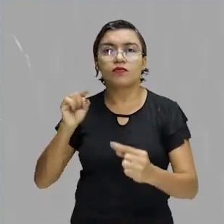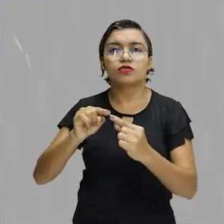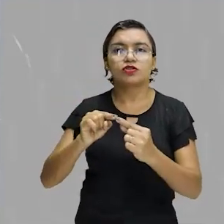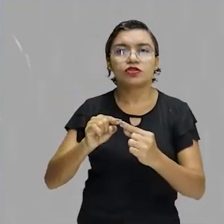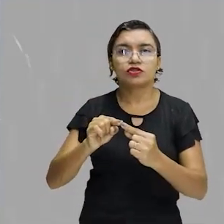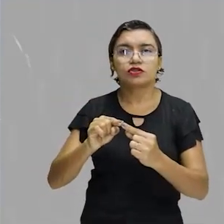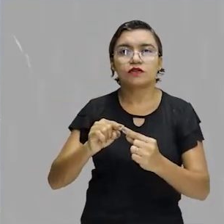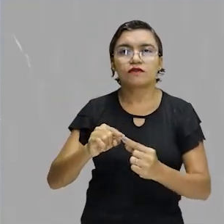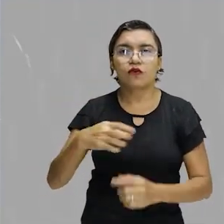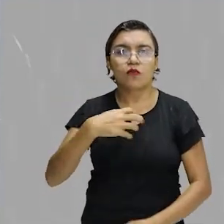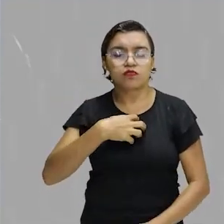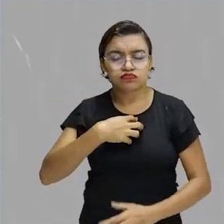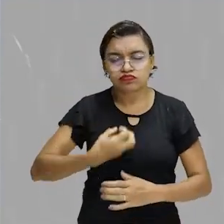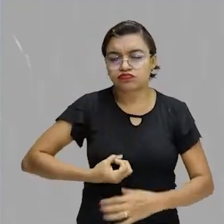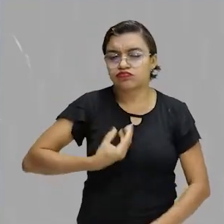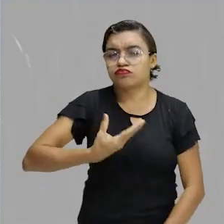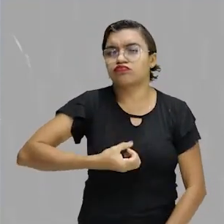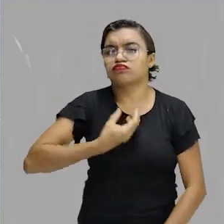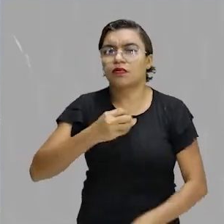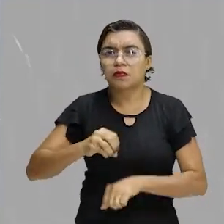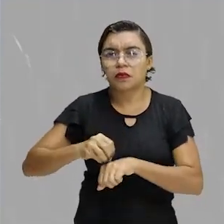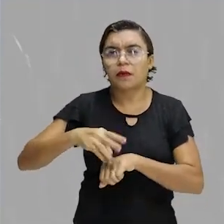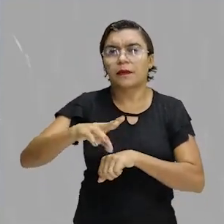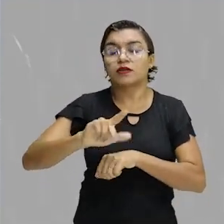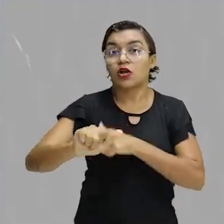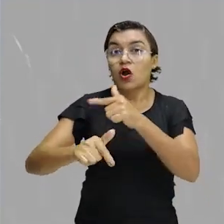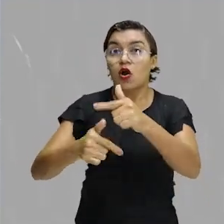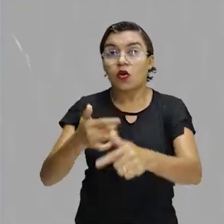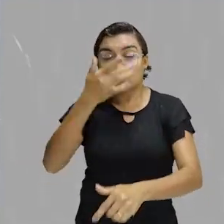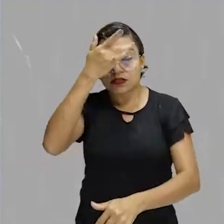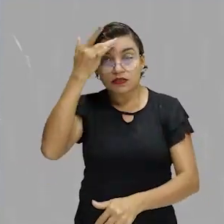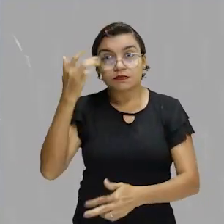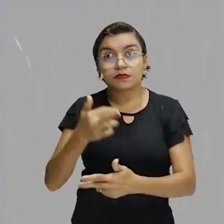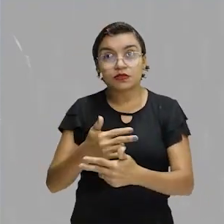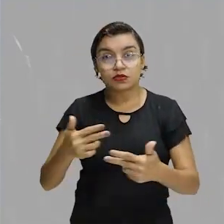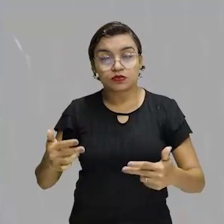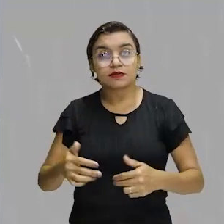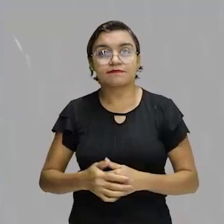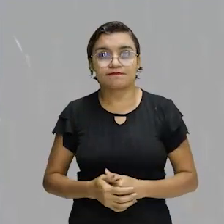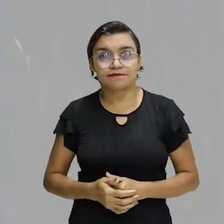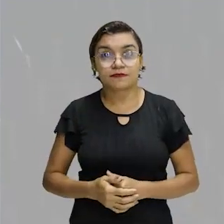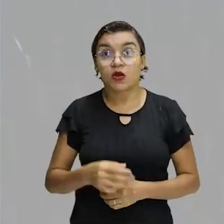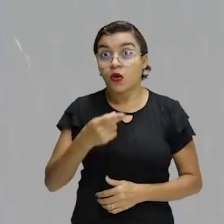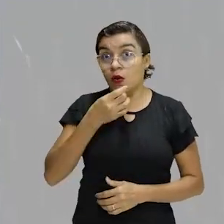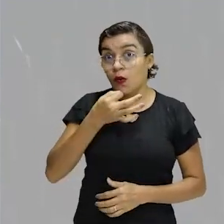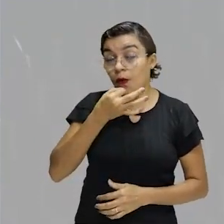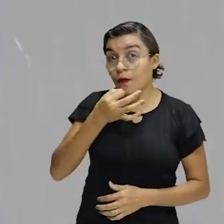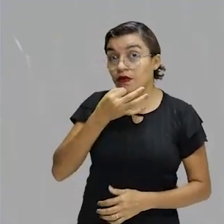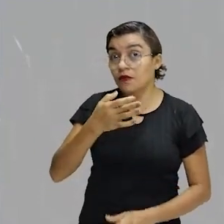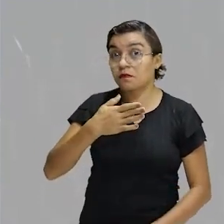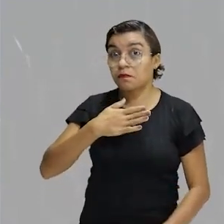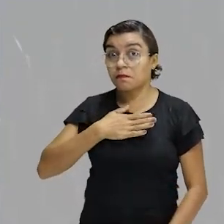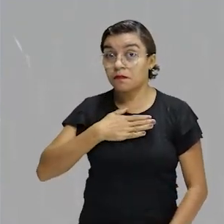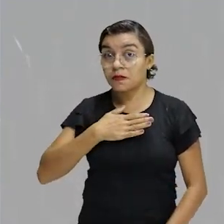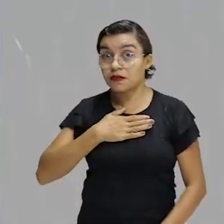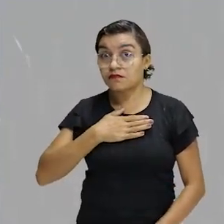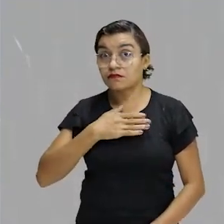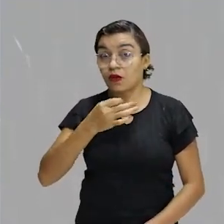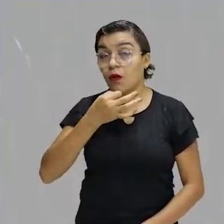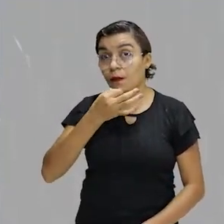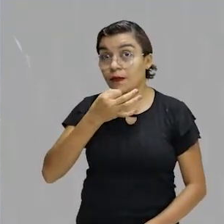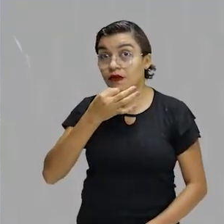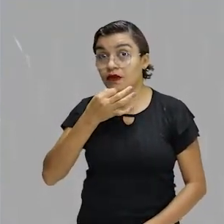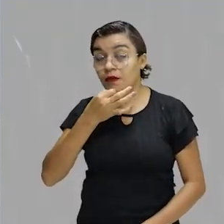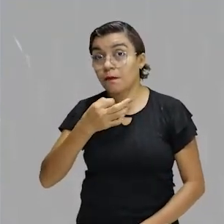externalizar aquela emoção e compartilhar aquilo com outras pessoas. Por opinião pessoal, porque você acha que isso é algo que